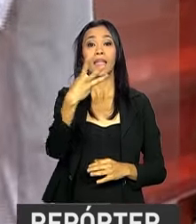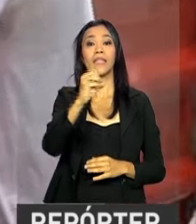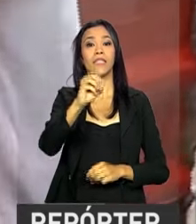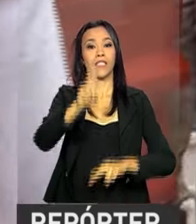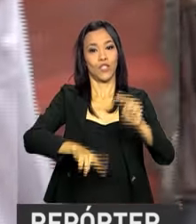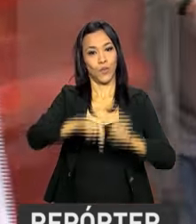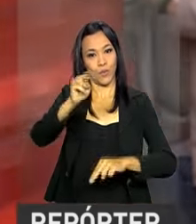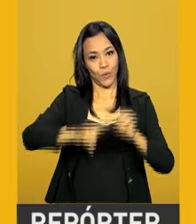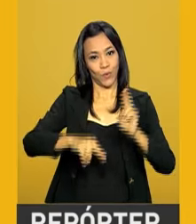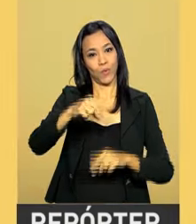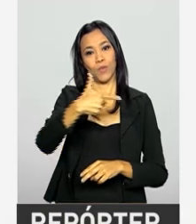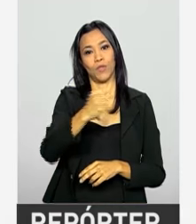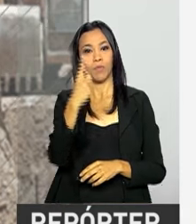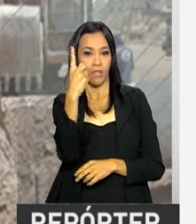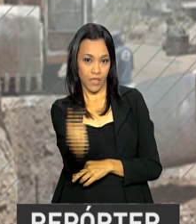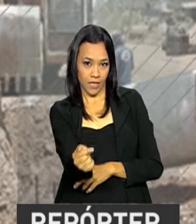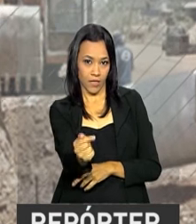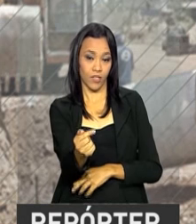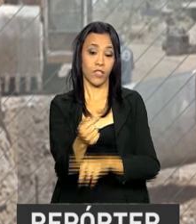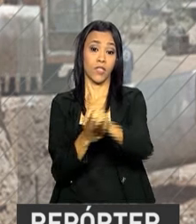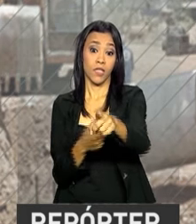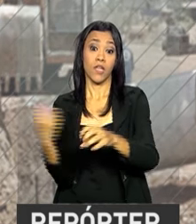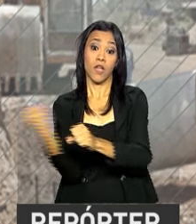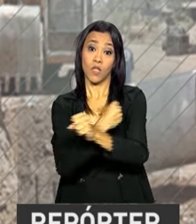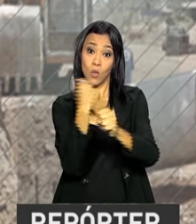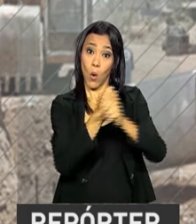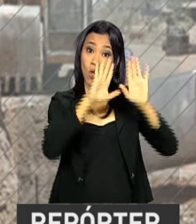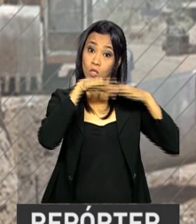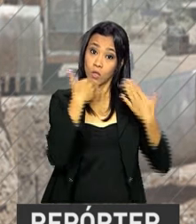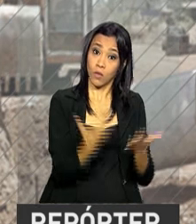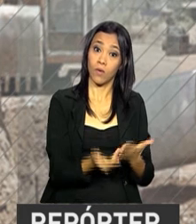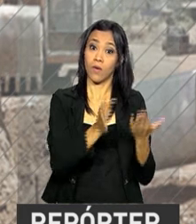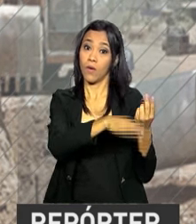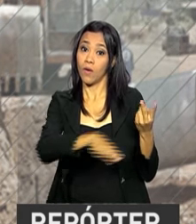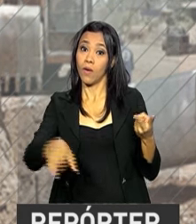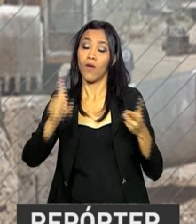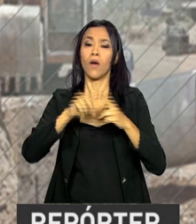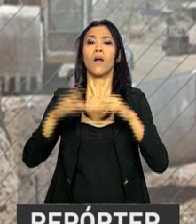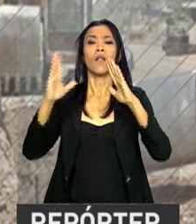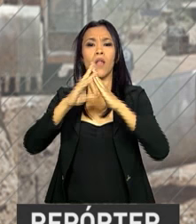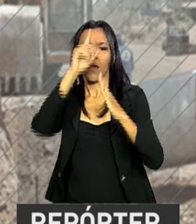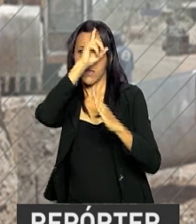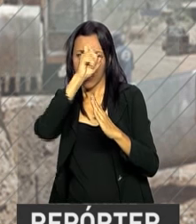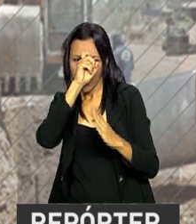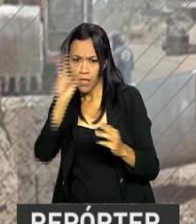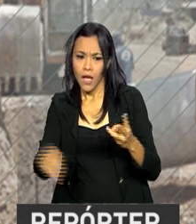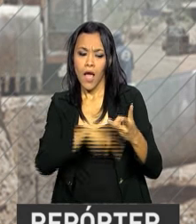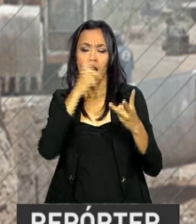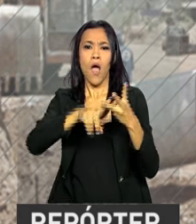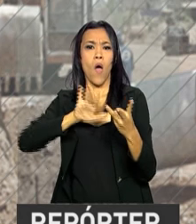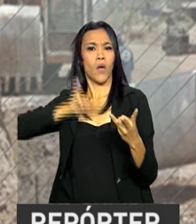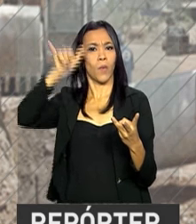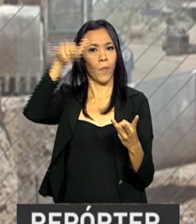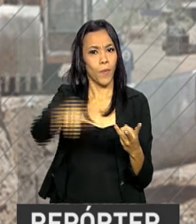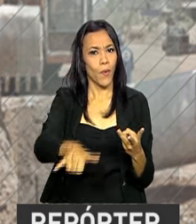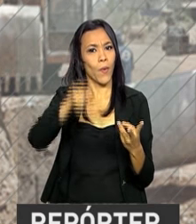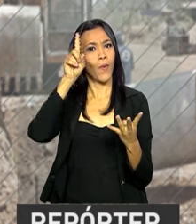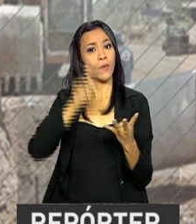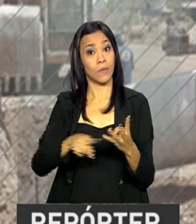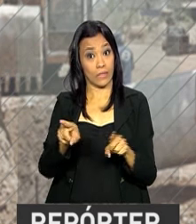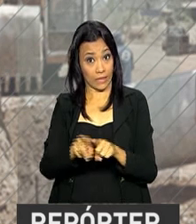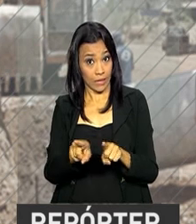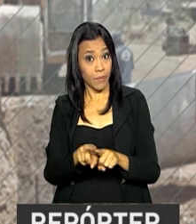de 2017. As obras ocorrerão em creches, pré-escolas, unidades básicas de saúde, aeroportos e